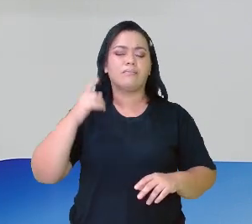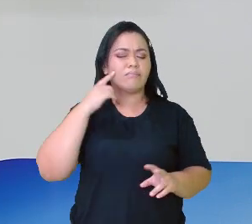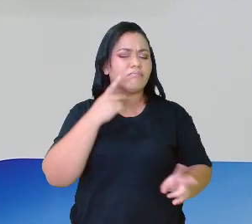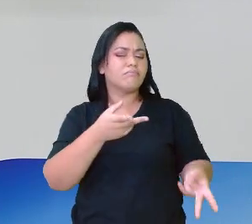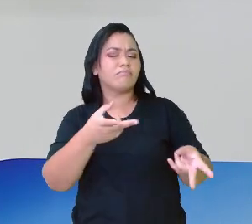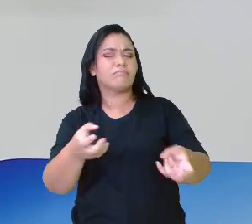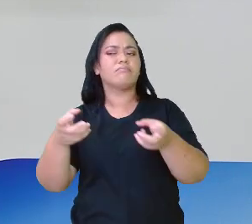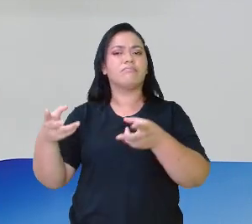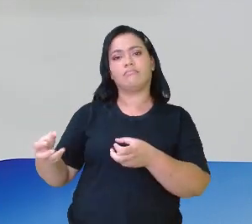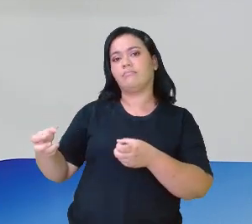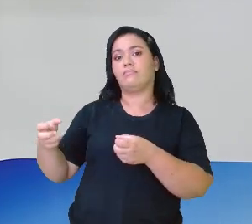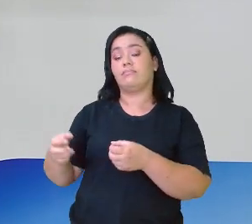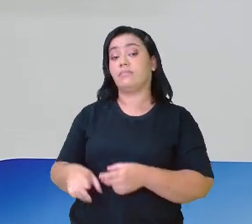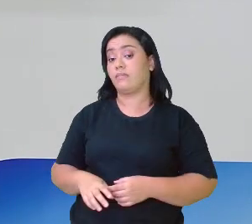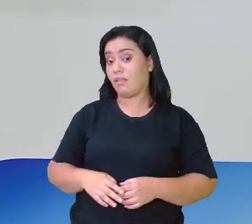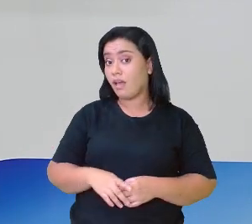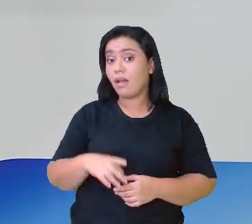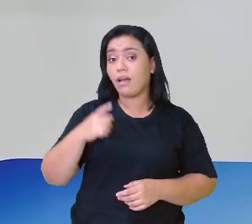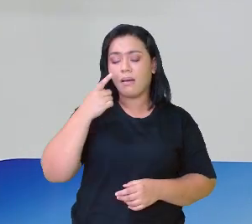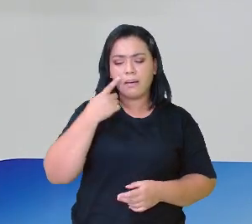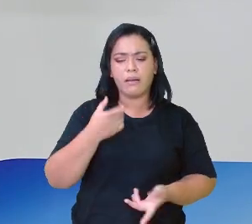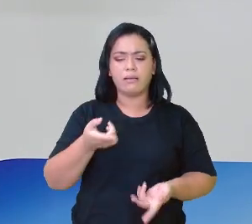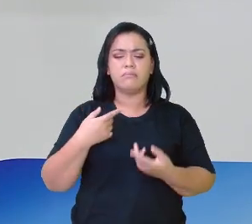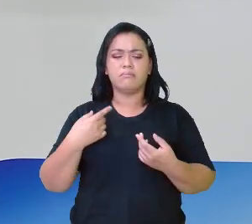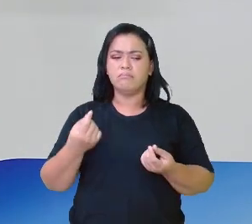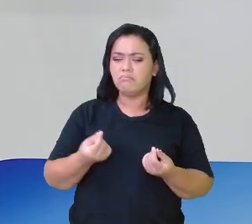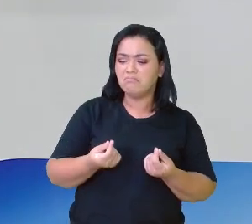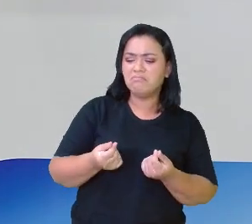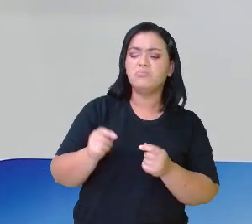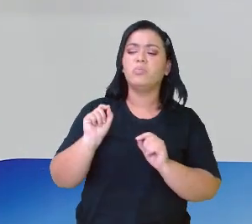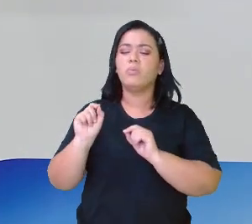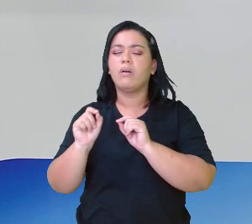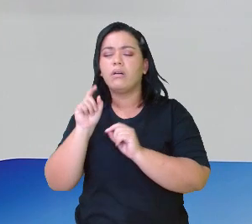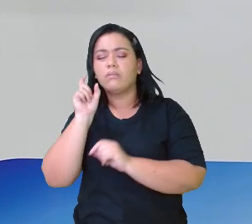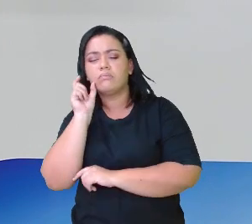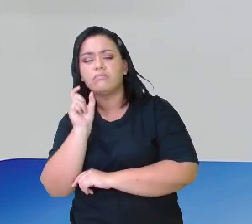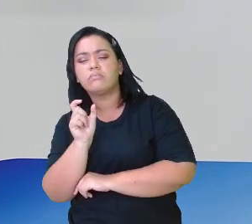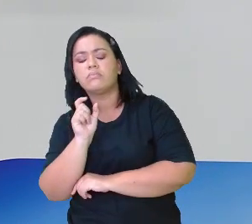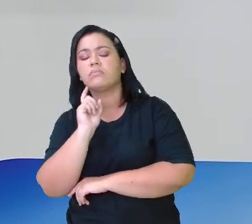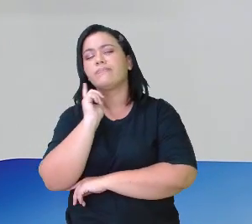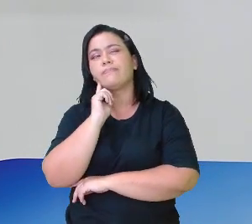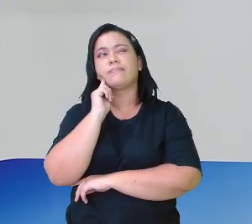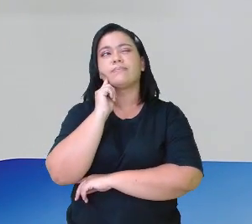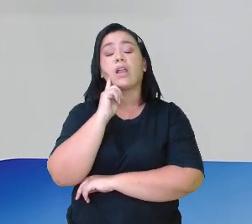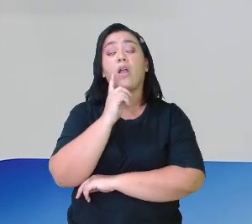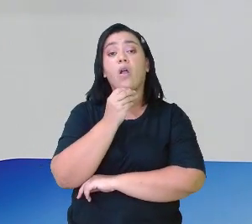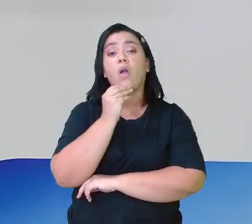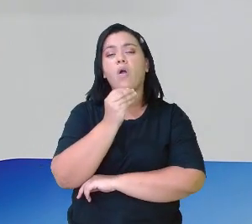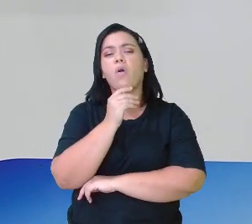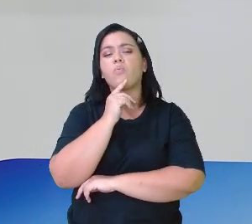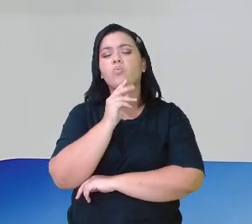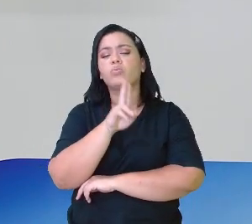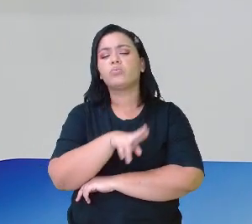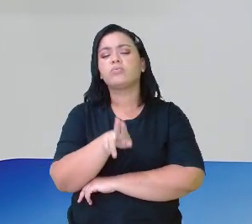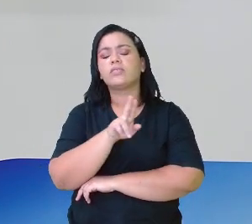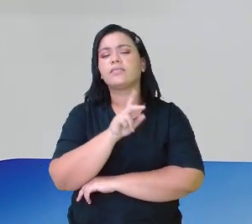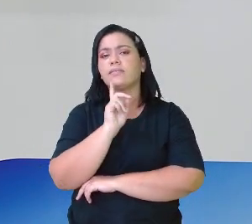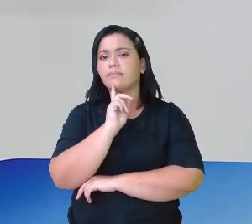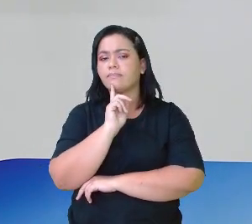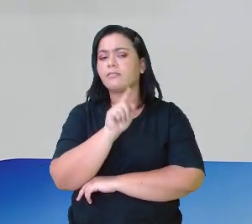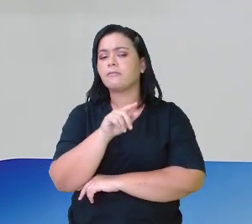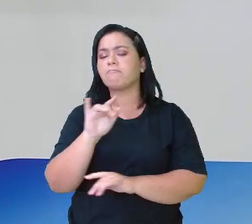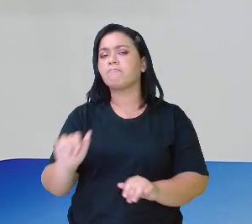explorar, de ver as riquezas, observar e saber como é que eu posso utilizar isso aqui